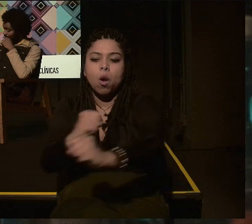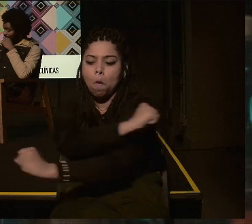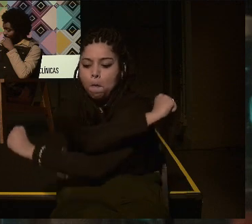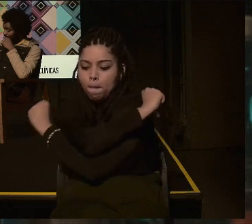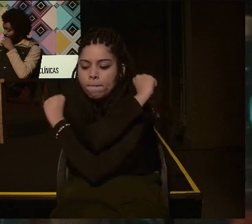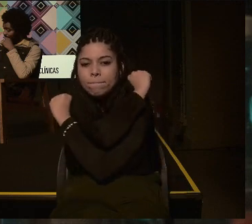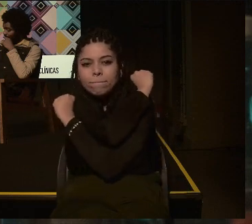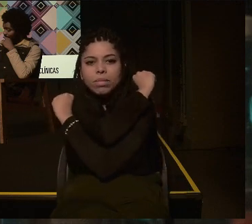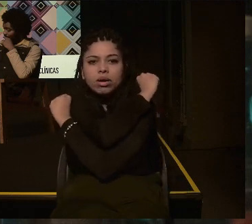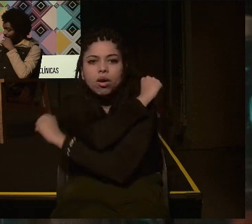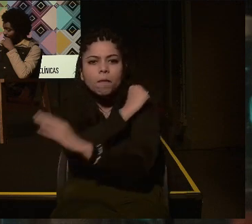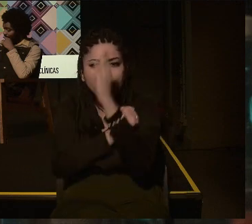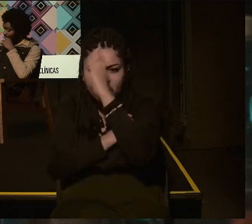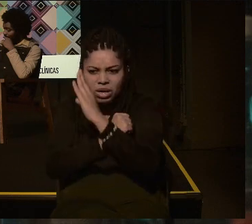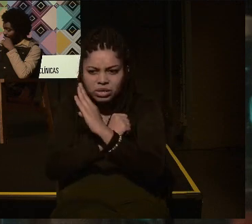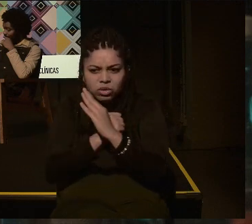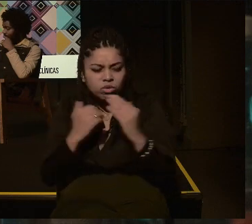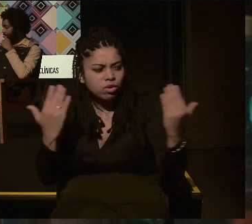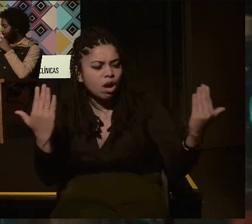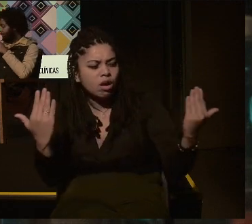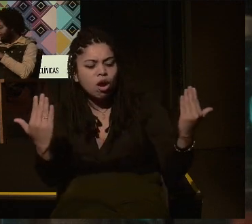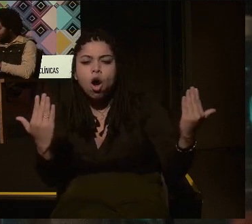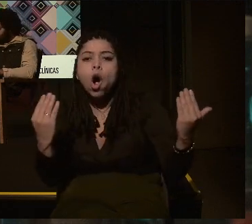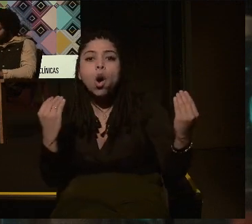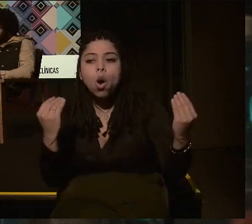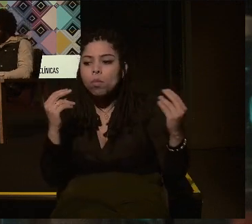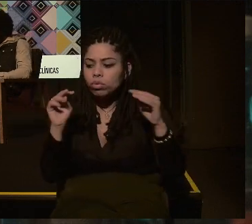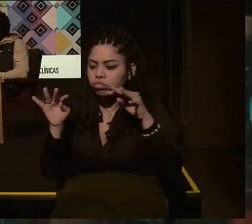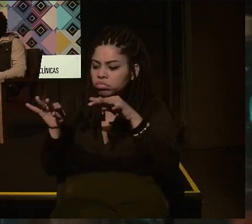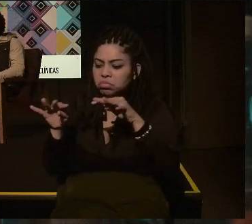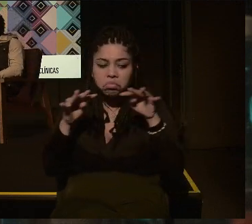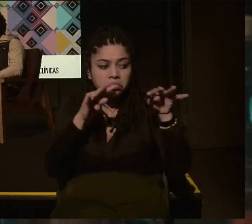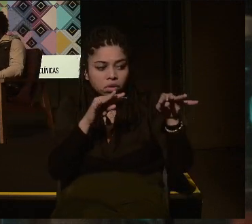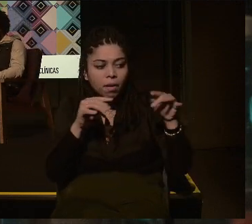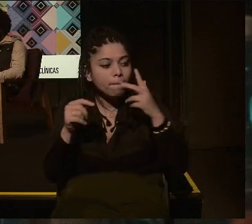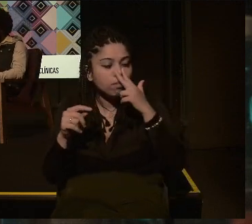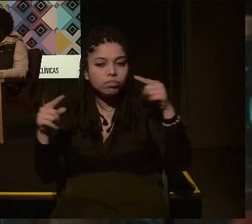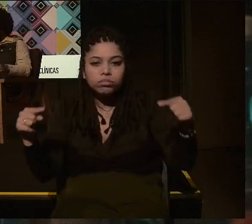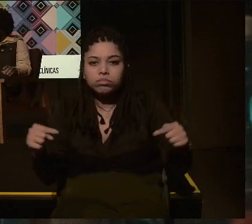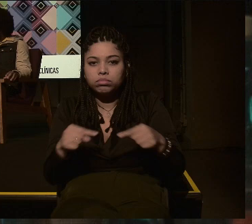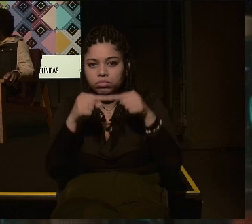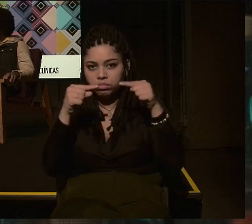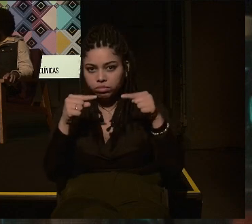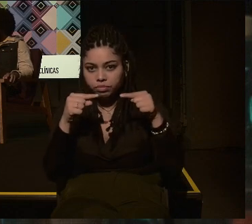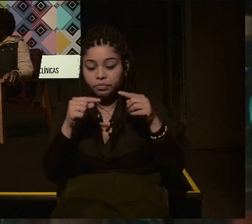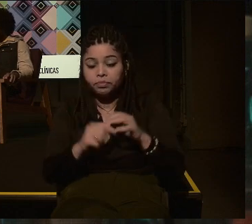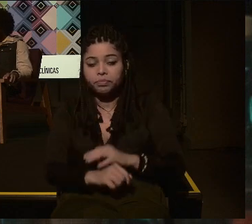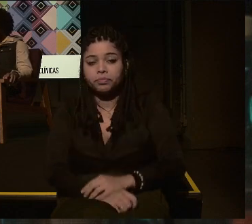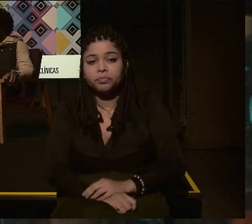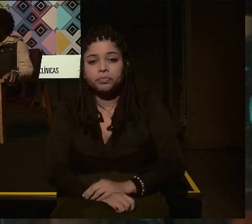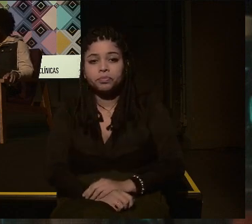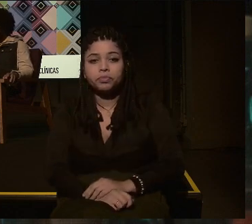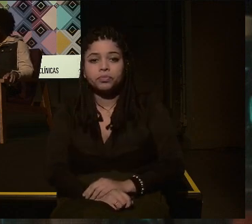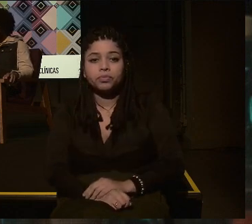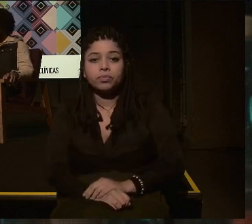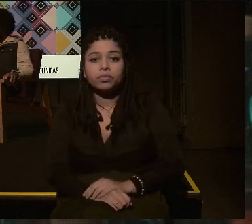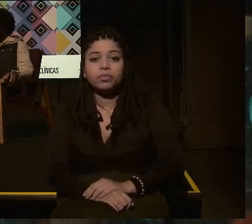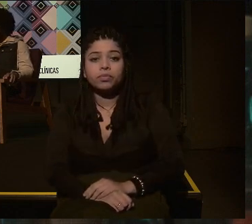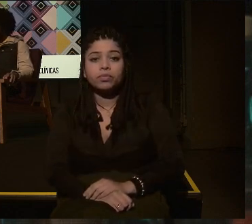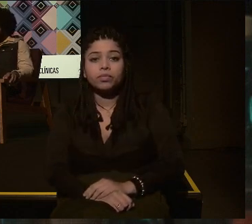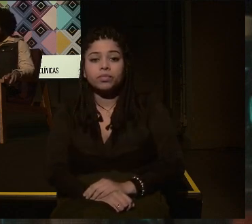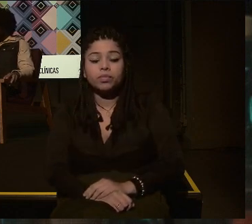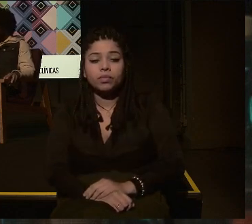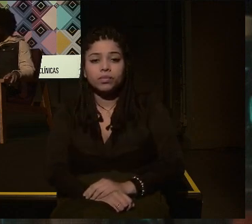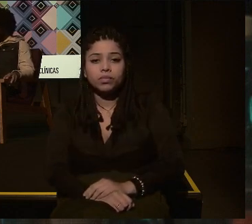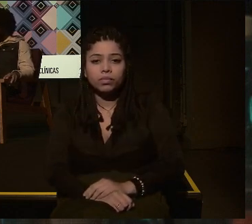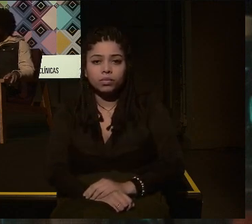sem desconsiderar o horror nazista, mas sem compreender que as